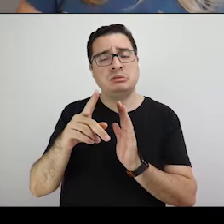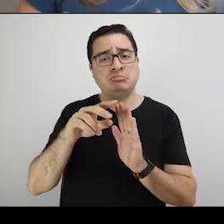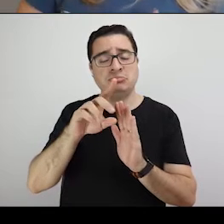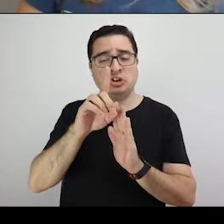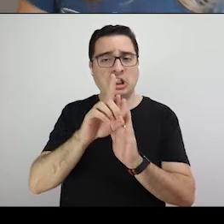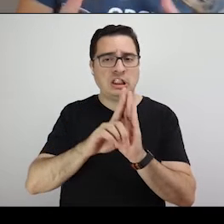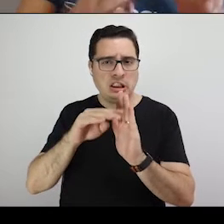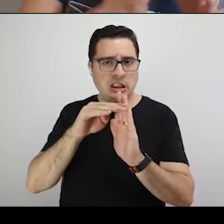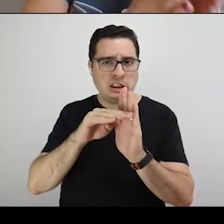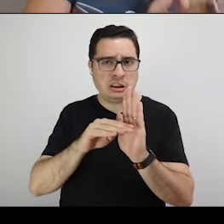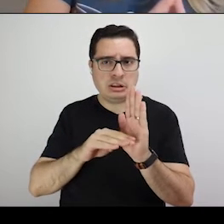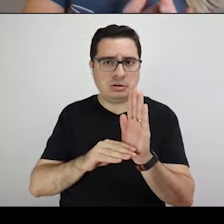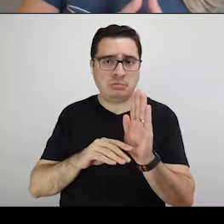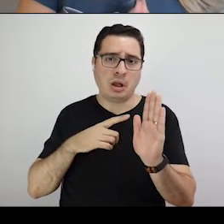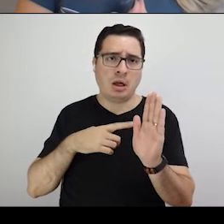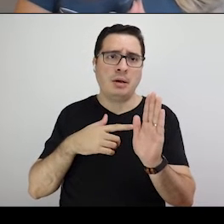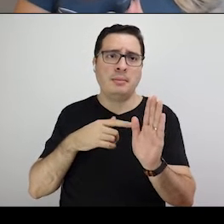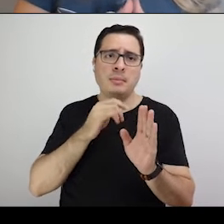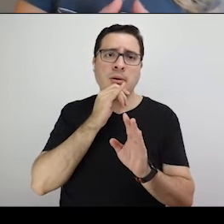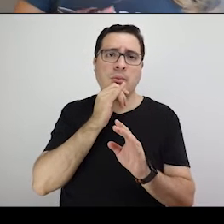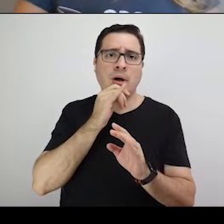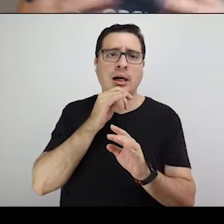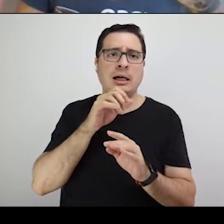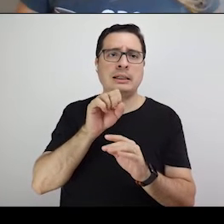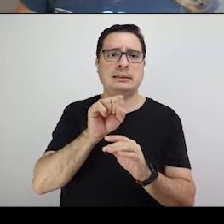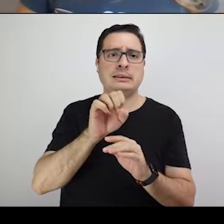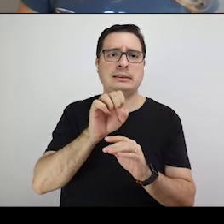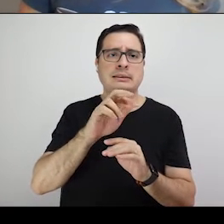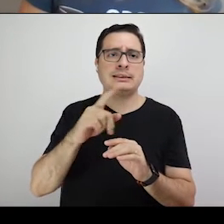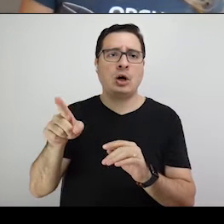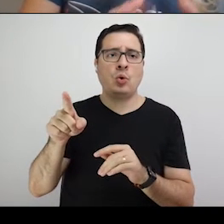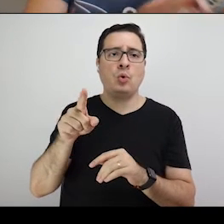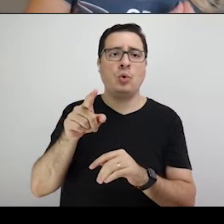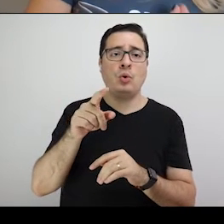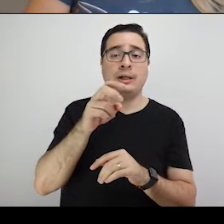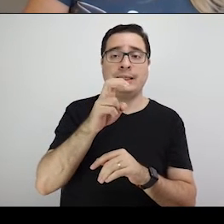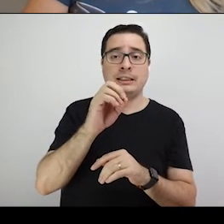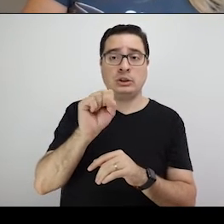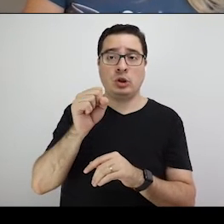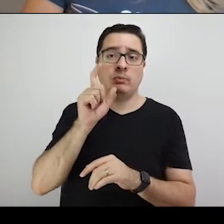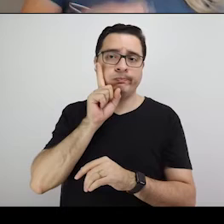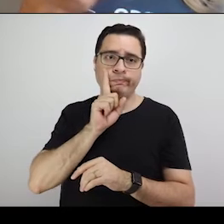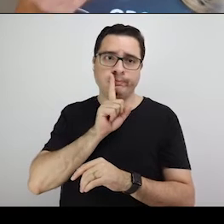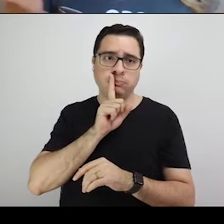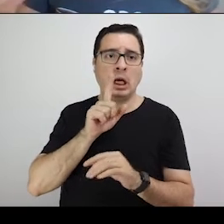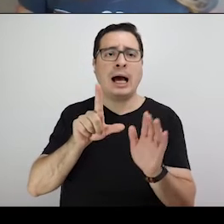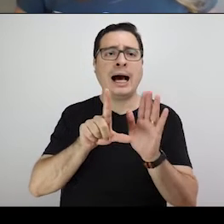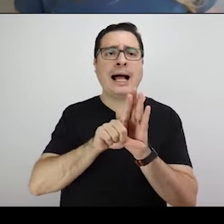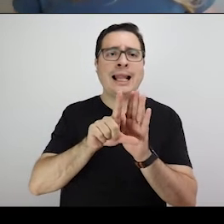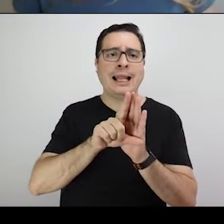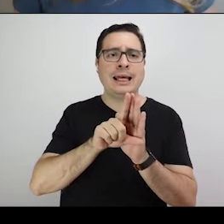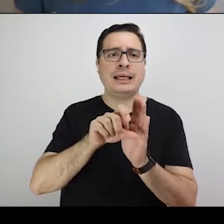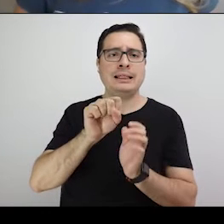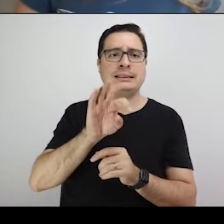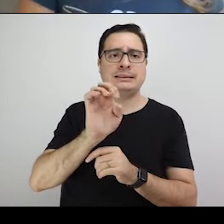por exemplo, a seção 508 dos Estados Unidos, a Lei Estanca, né, Lei Italiana